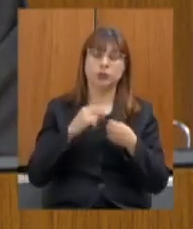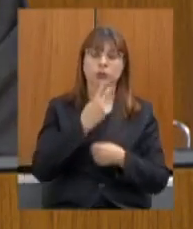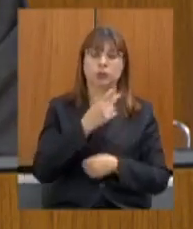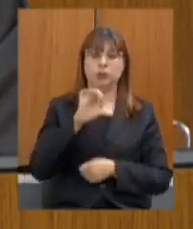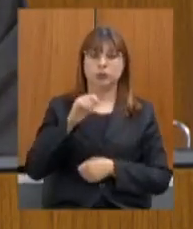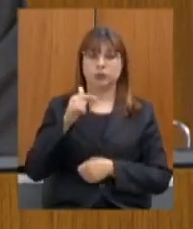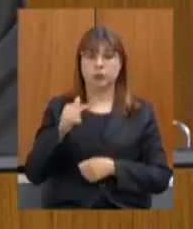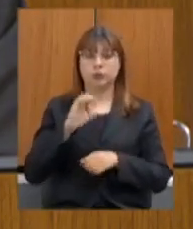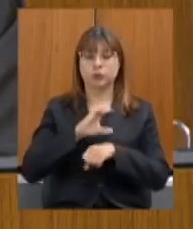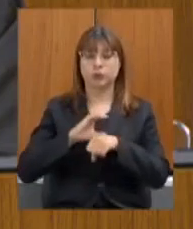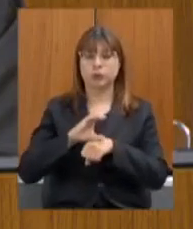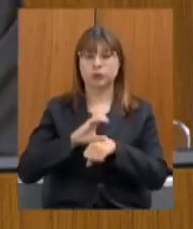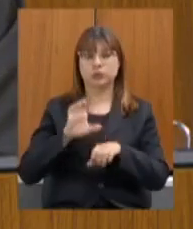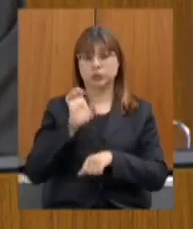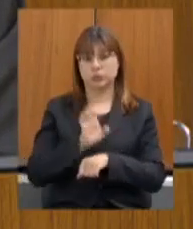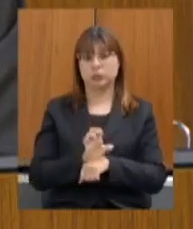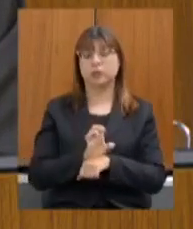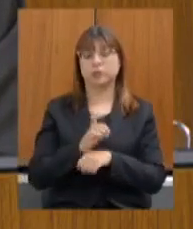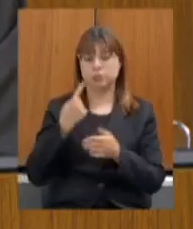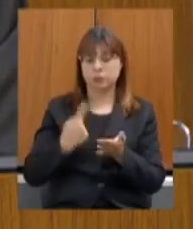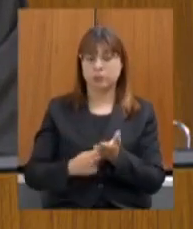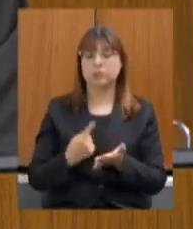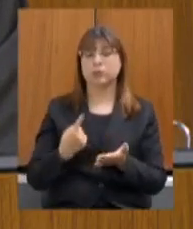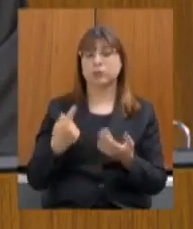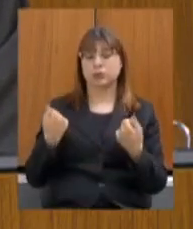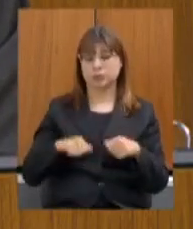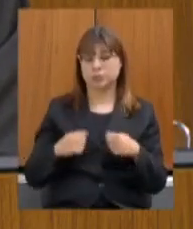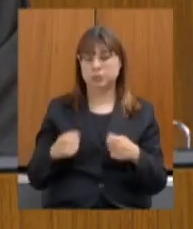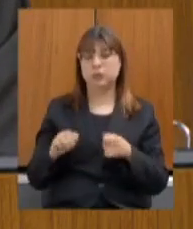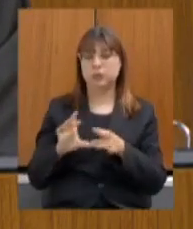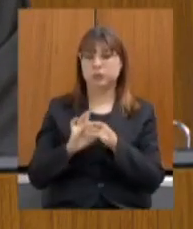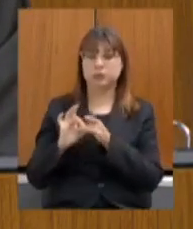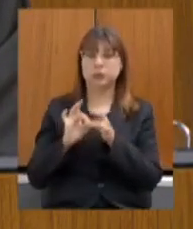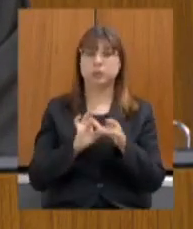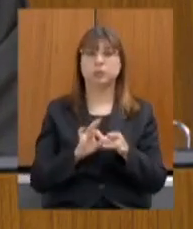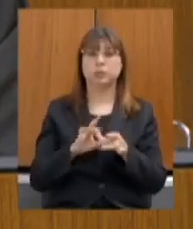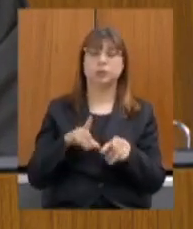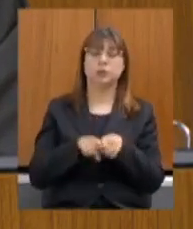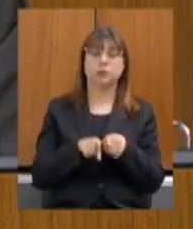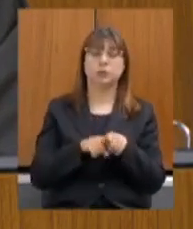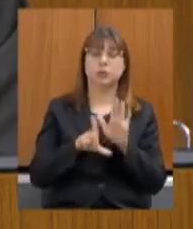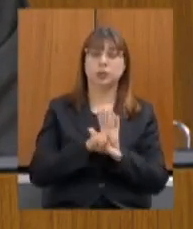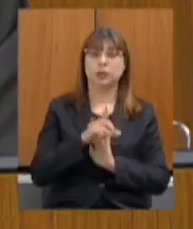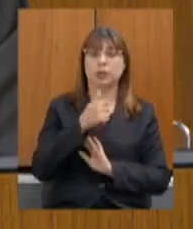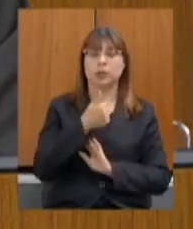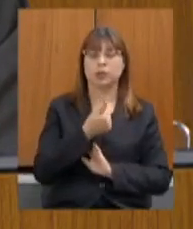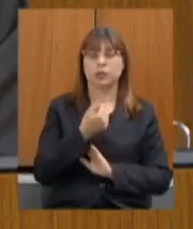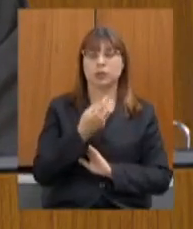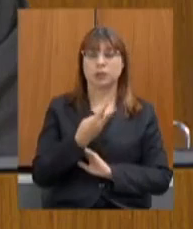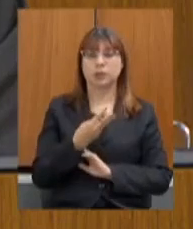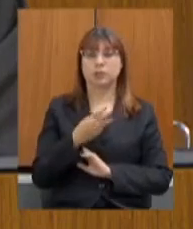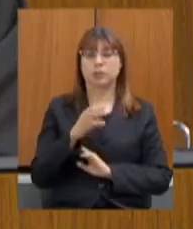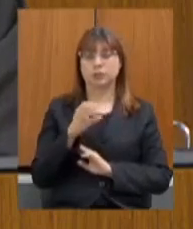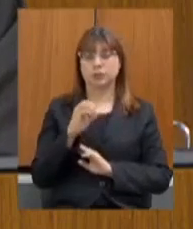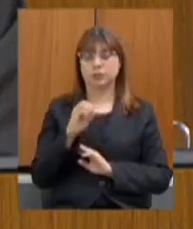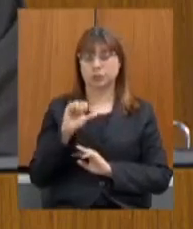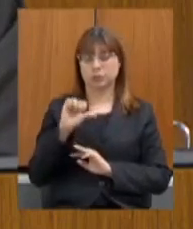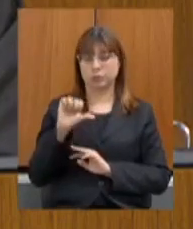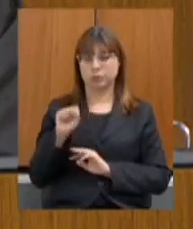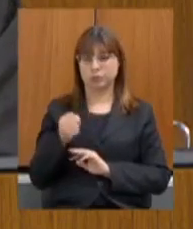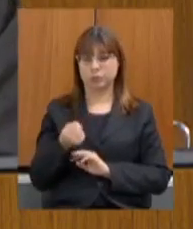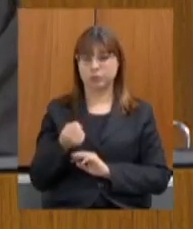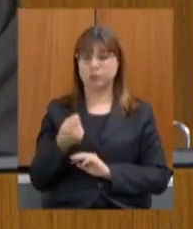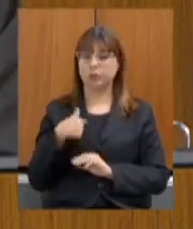Constituição do Estado e disciplinado pela Lei 13.968, de 2001. Então, fica aqui registrado, secretário, esse apelo